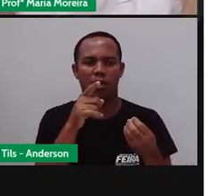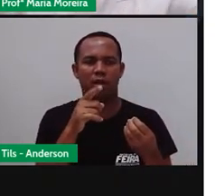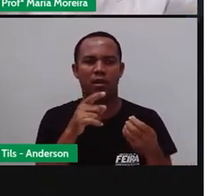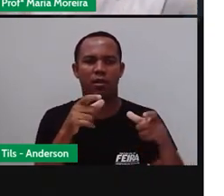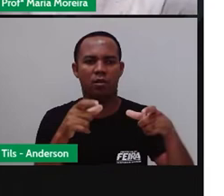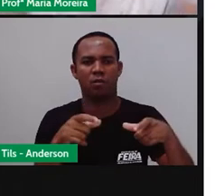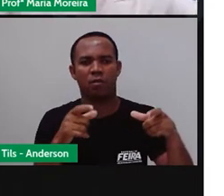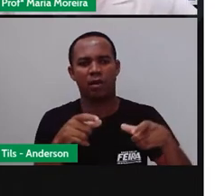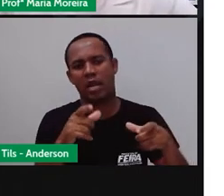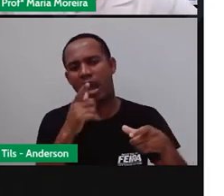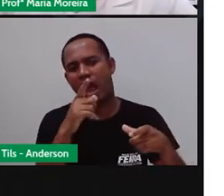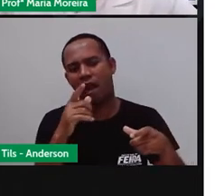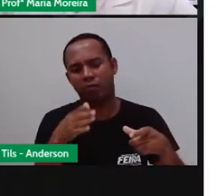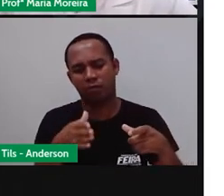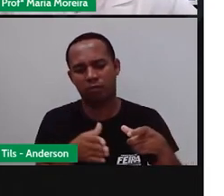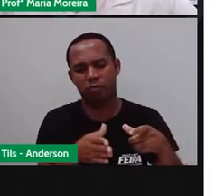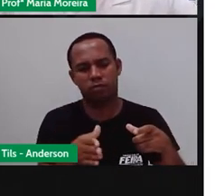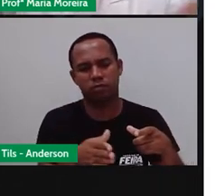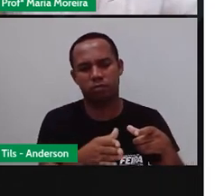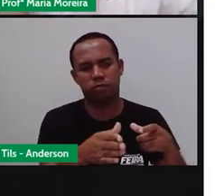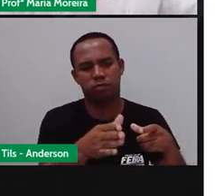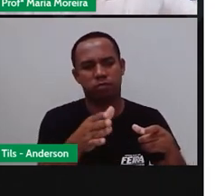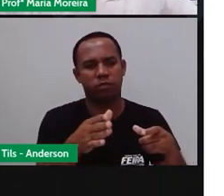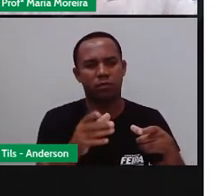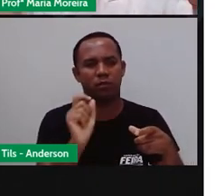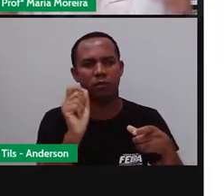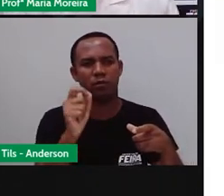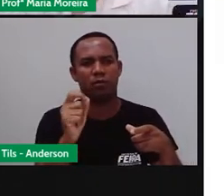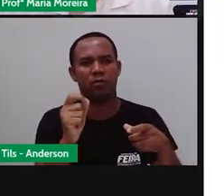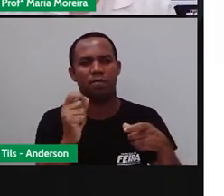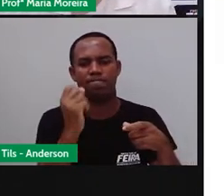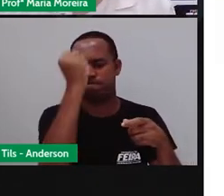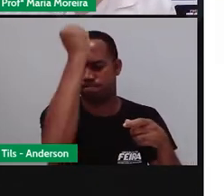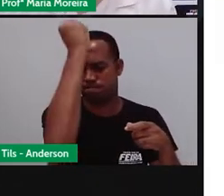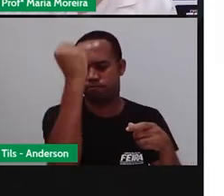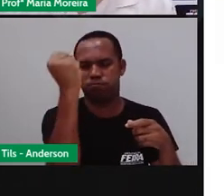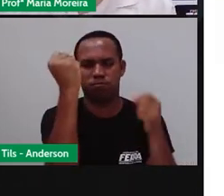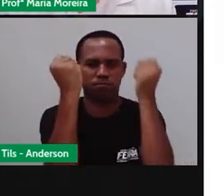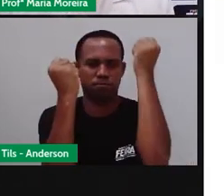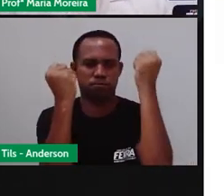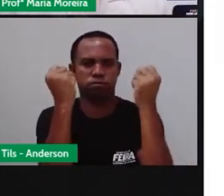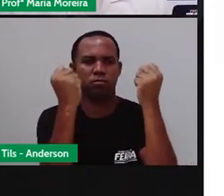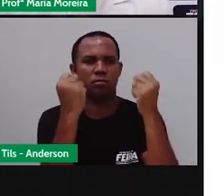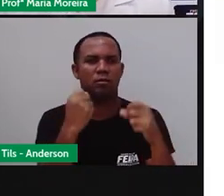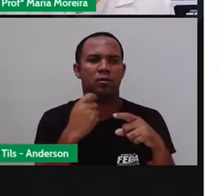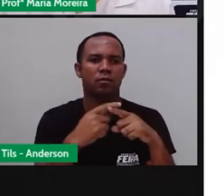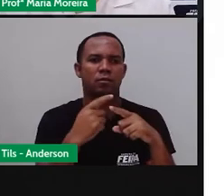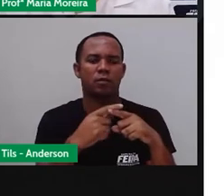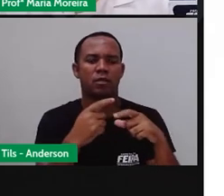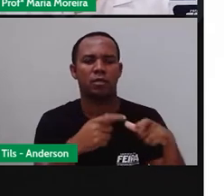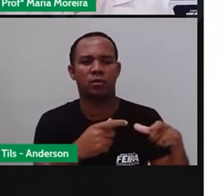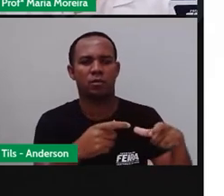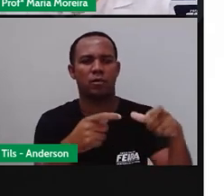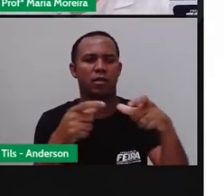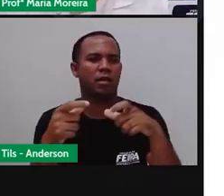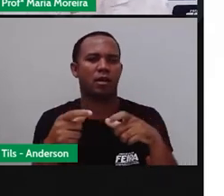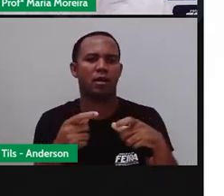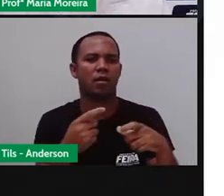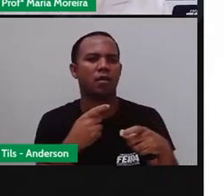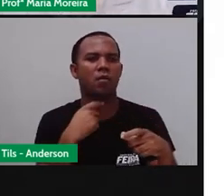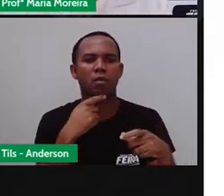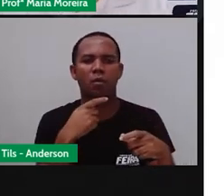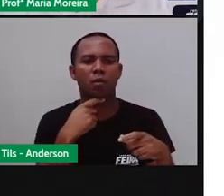em rios que são com grandes madeiras que são fincadas ali. Por quê? Porque em outros locais eles não